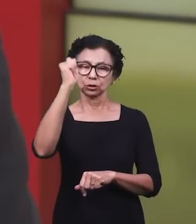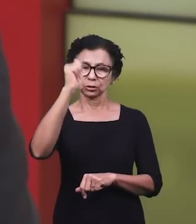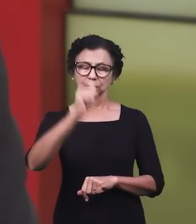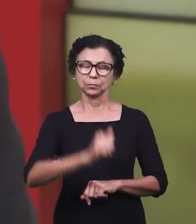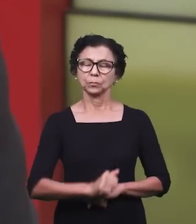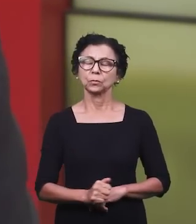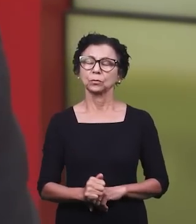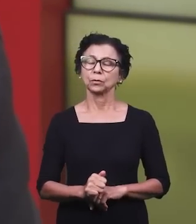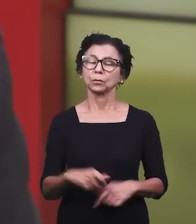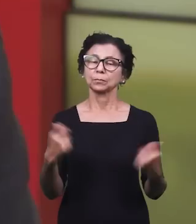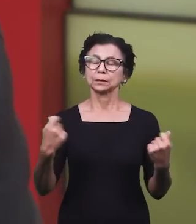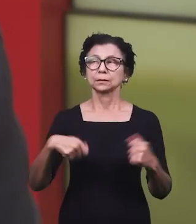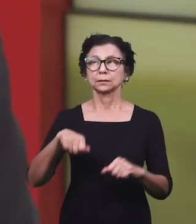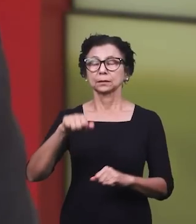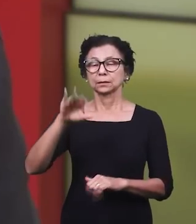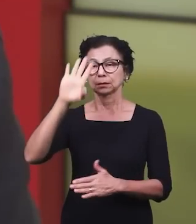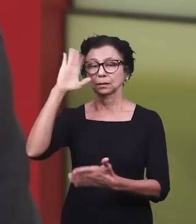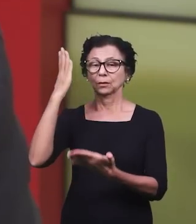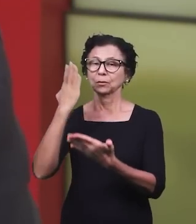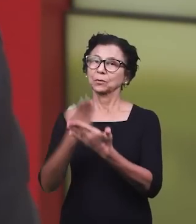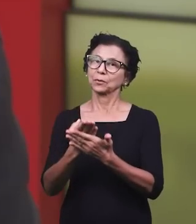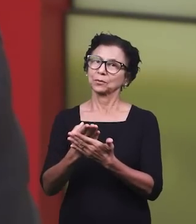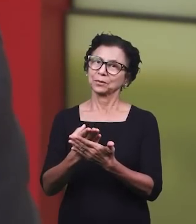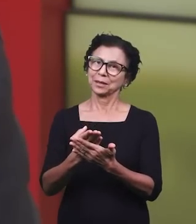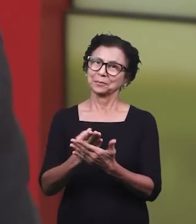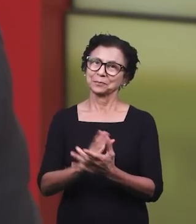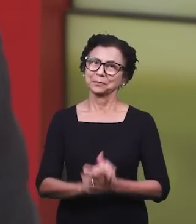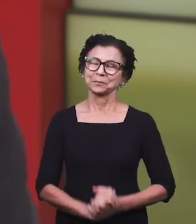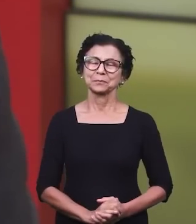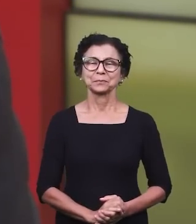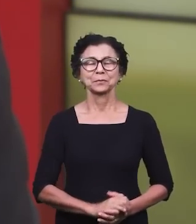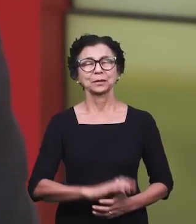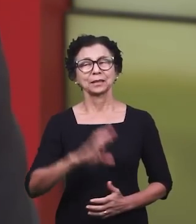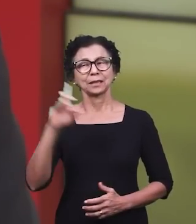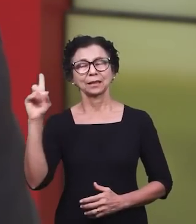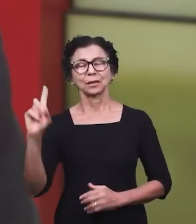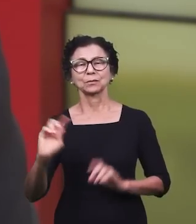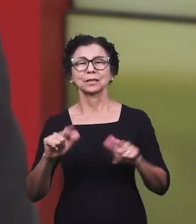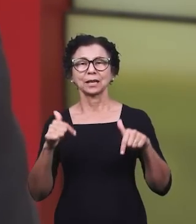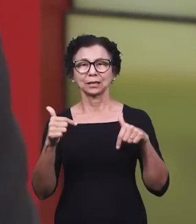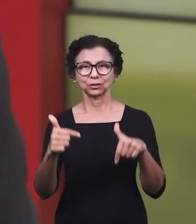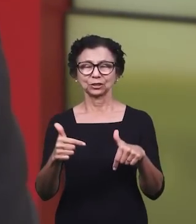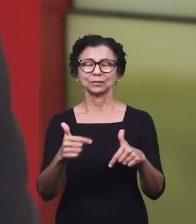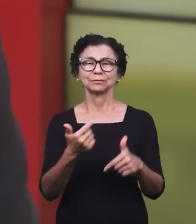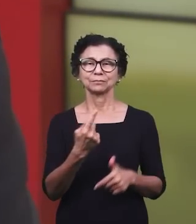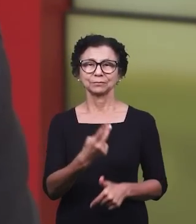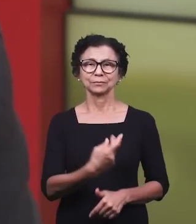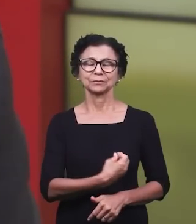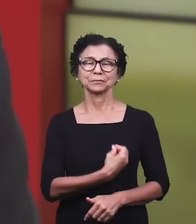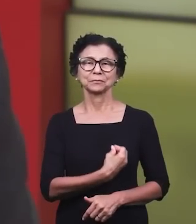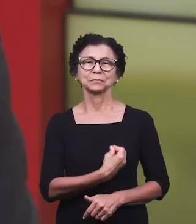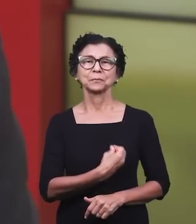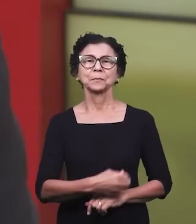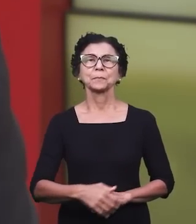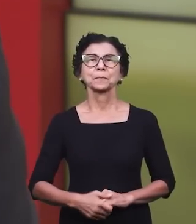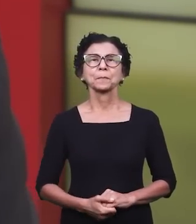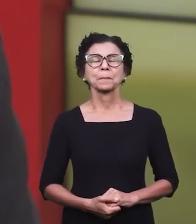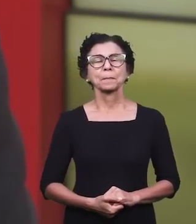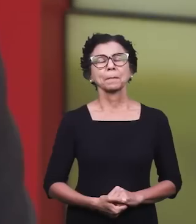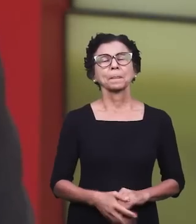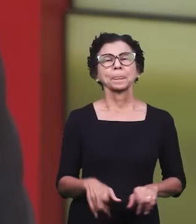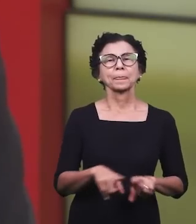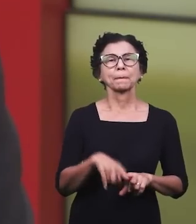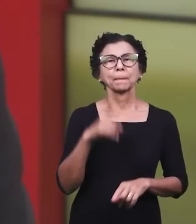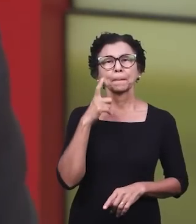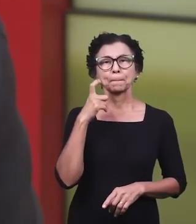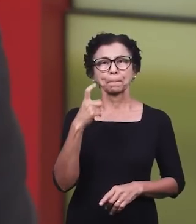confiar totalmente, porque o projeto não era o projeto dele, era o projeto de Deus. Isso é muito importante. E o terceiro aspecto que eu